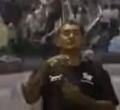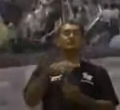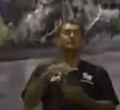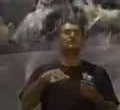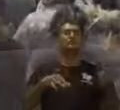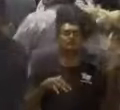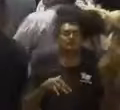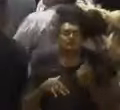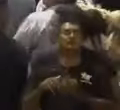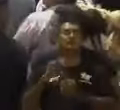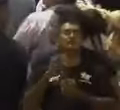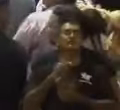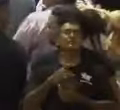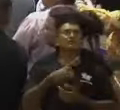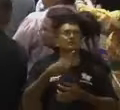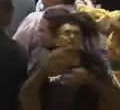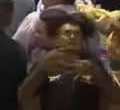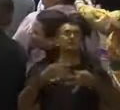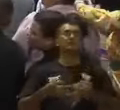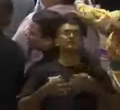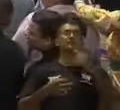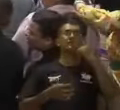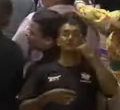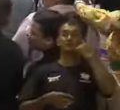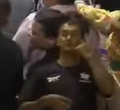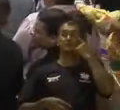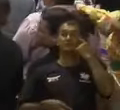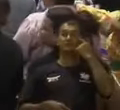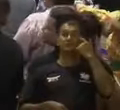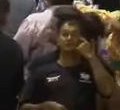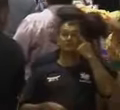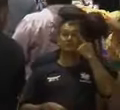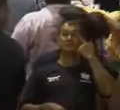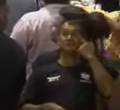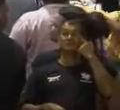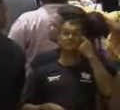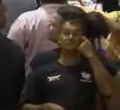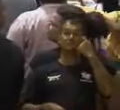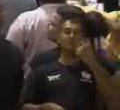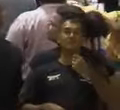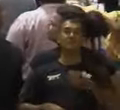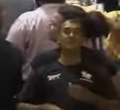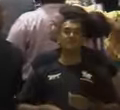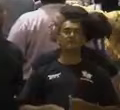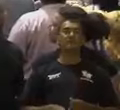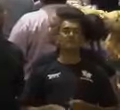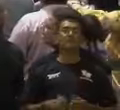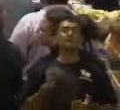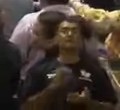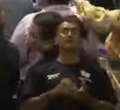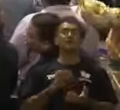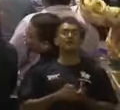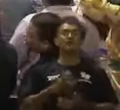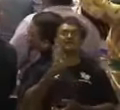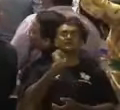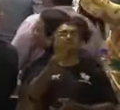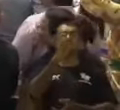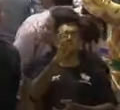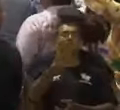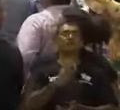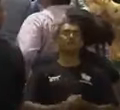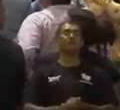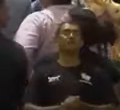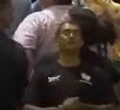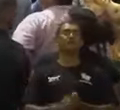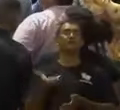tenho a certeza que Ele está quebrantando. Está vindo a 5ª, trazida pelo Espírito Santo. Só falta 5 agora.